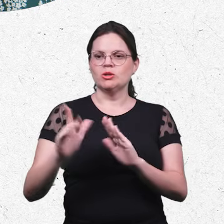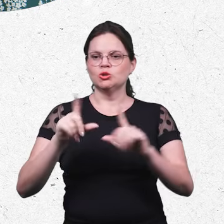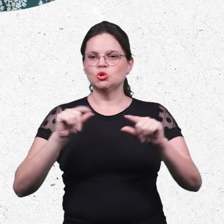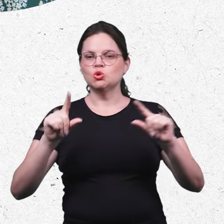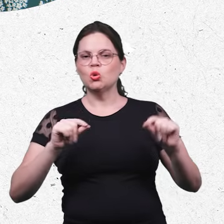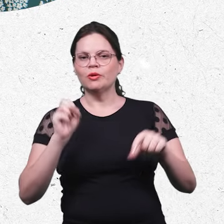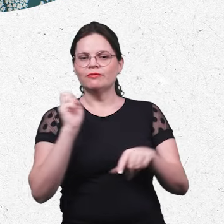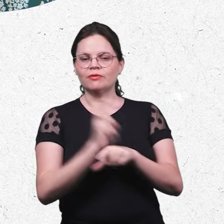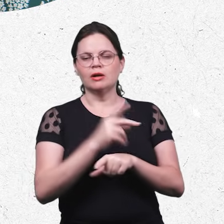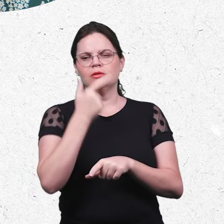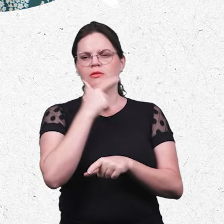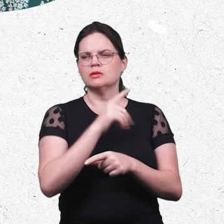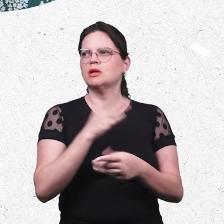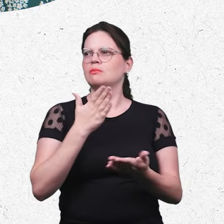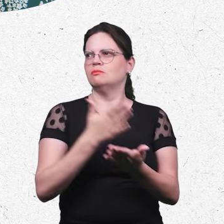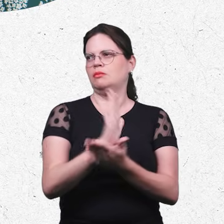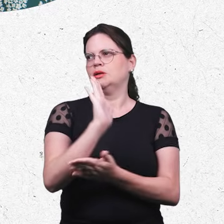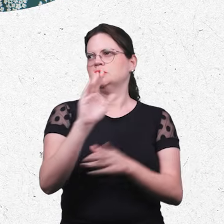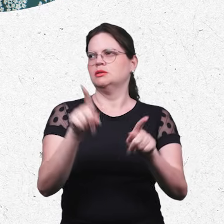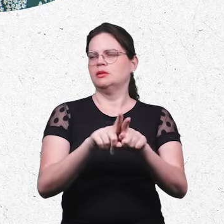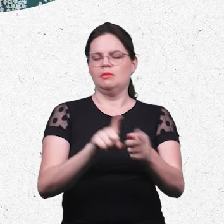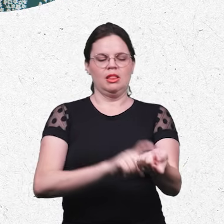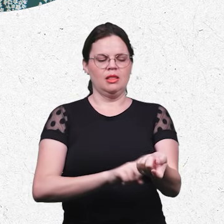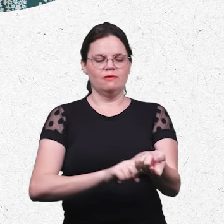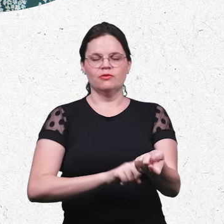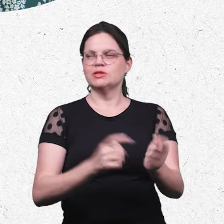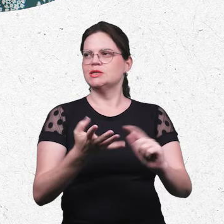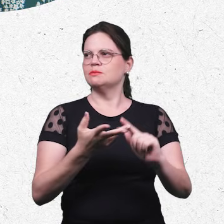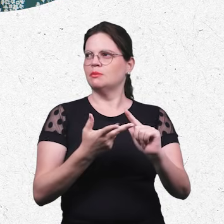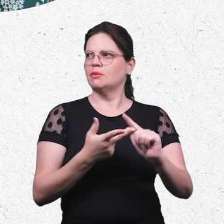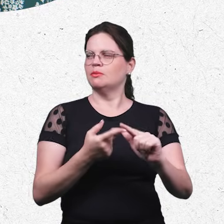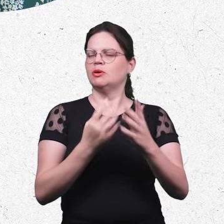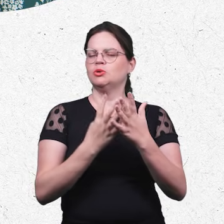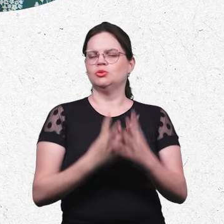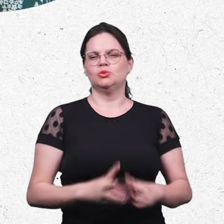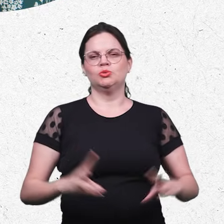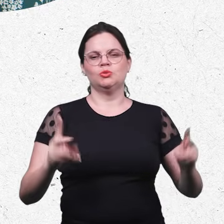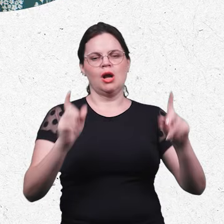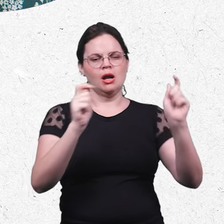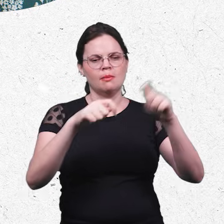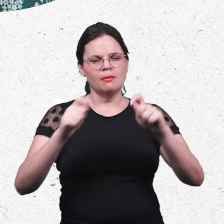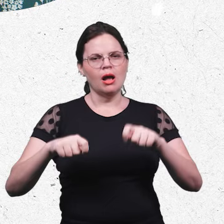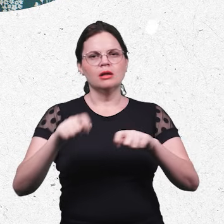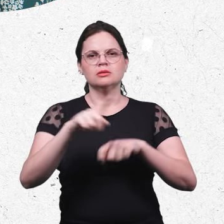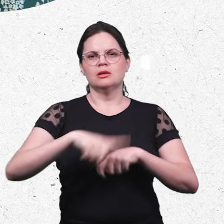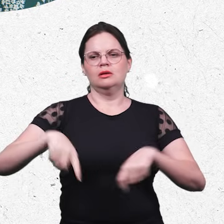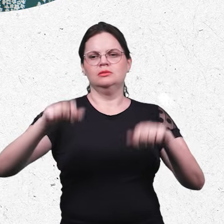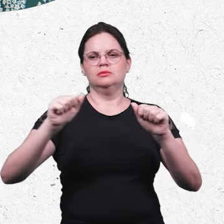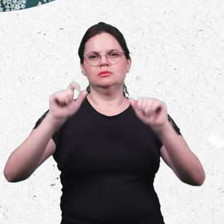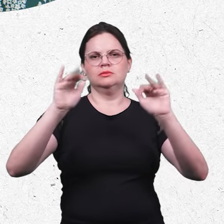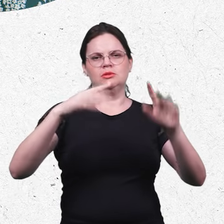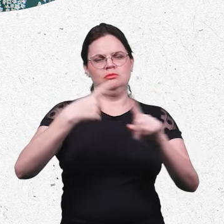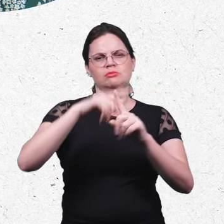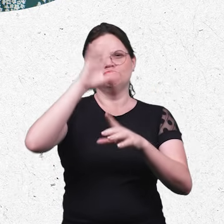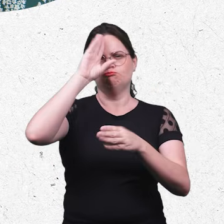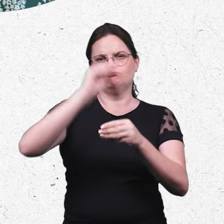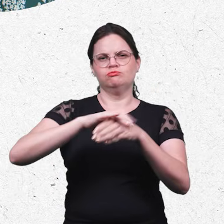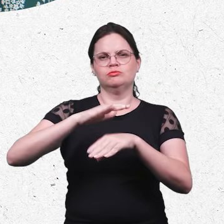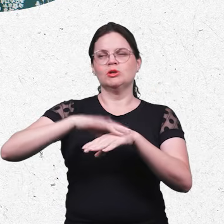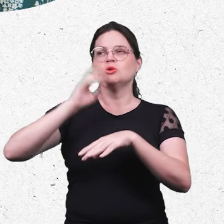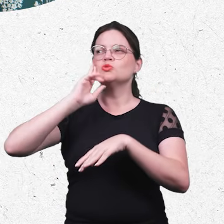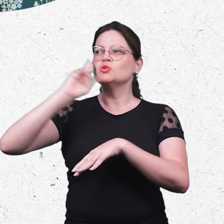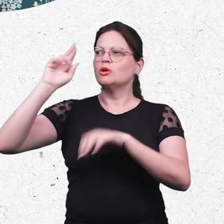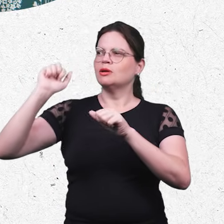estar ajudando, meu Deus, tirando todo o nervosismo, Senhor, capacitando a cada um, porque quem capacita é o